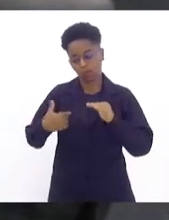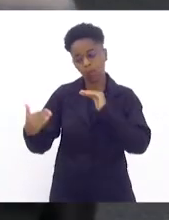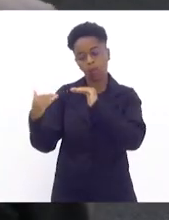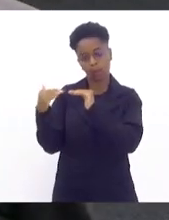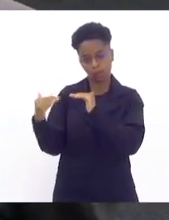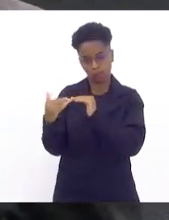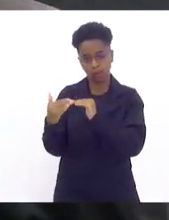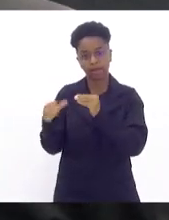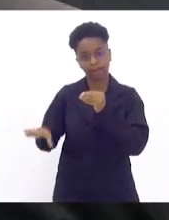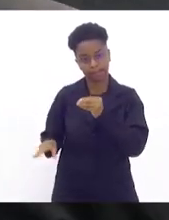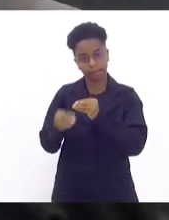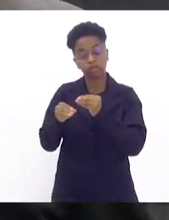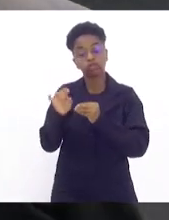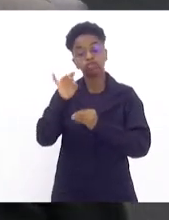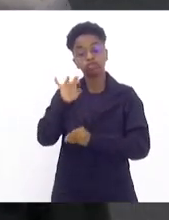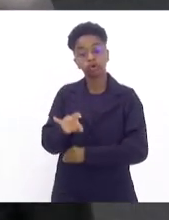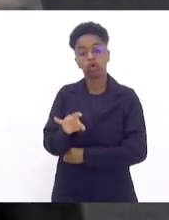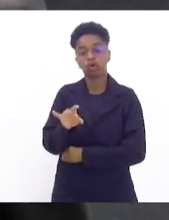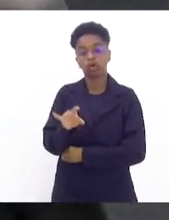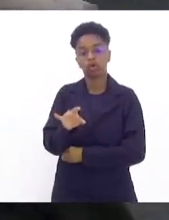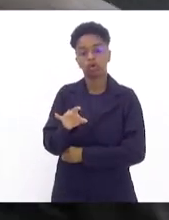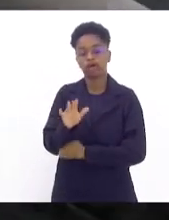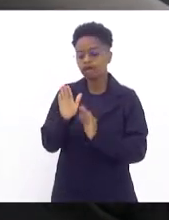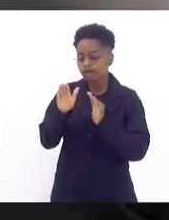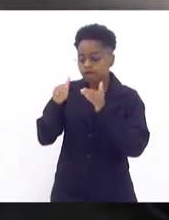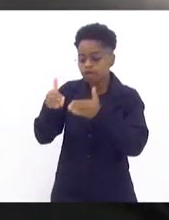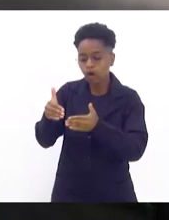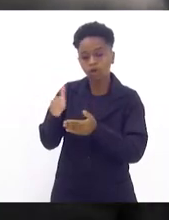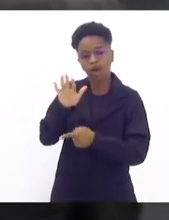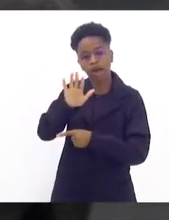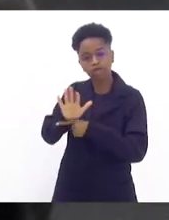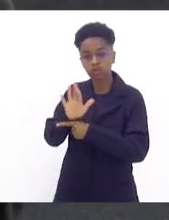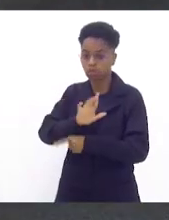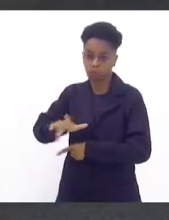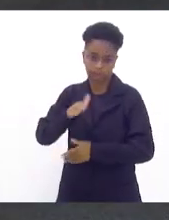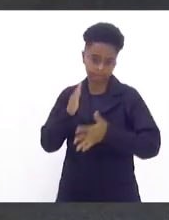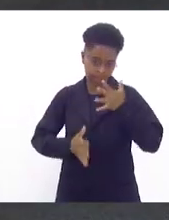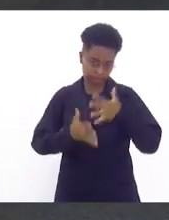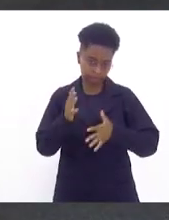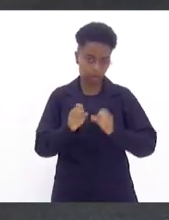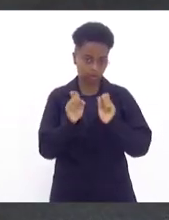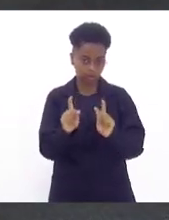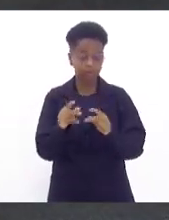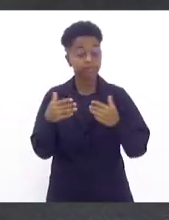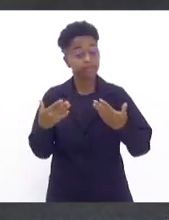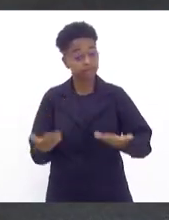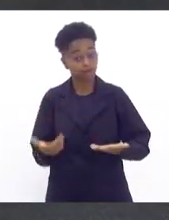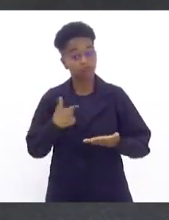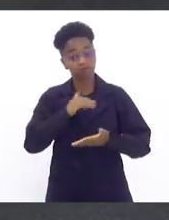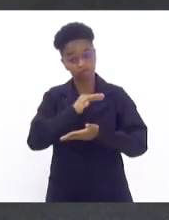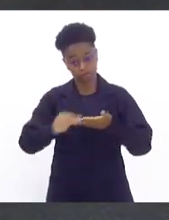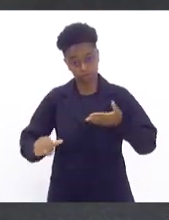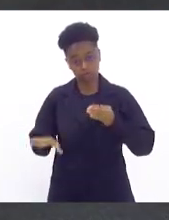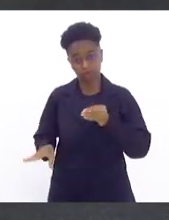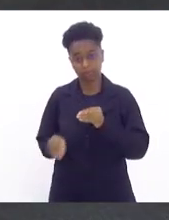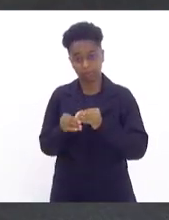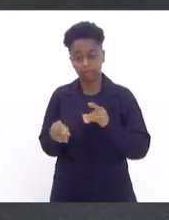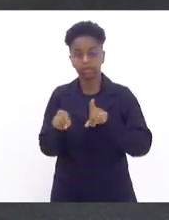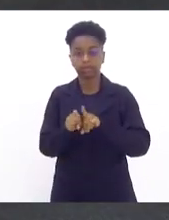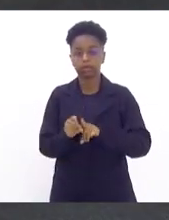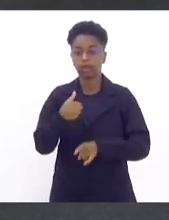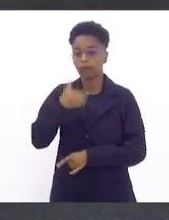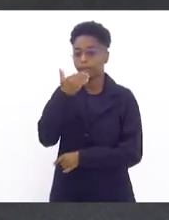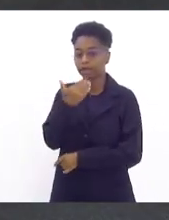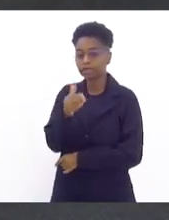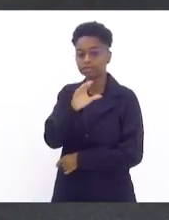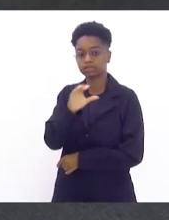que as emendas foram tão somente no sentido de contribuir, não de atrapalhar. Então, retiro as emendas e peço à